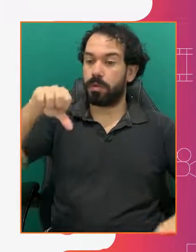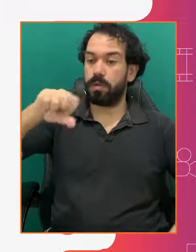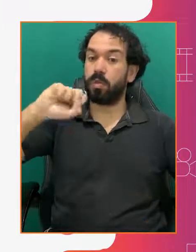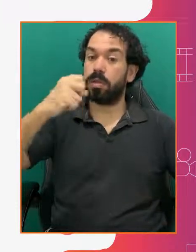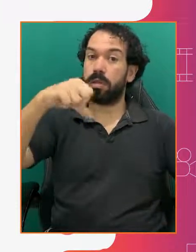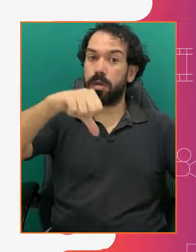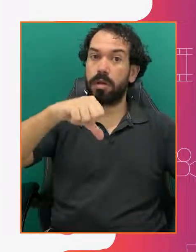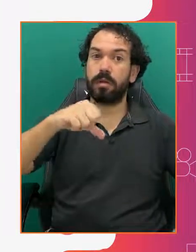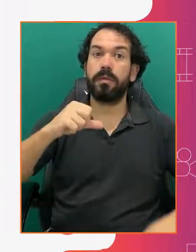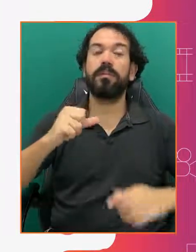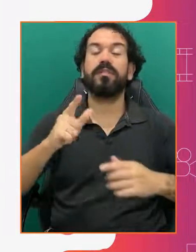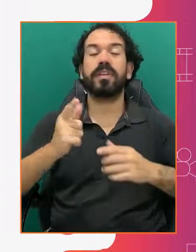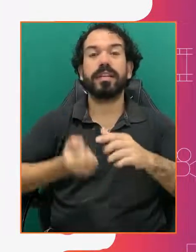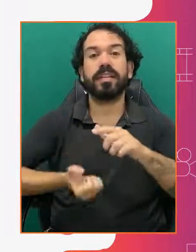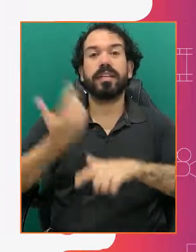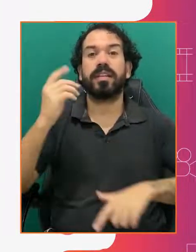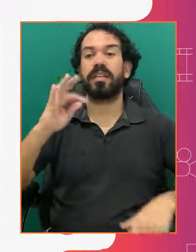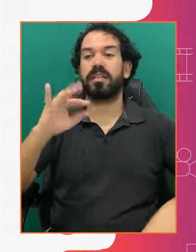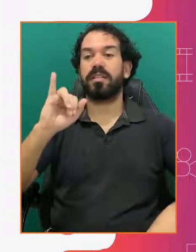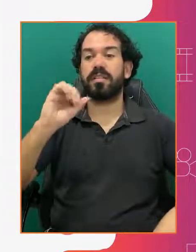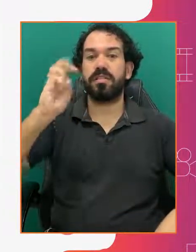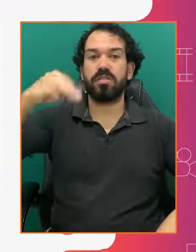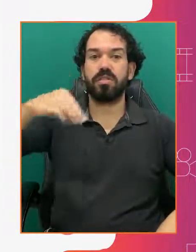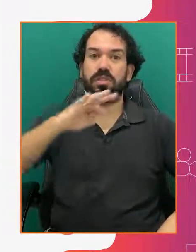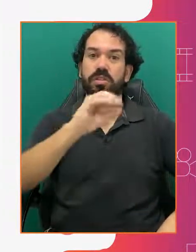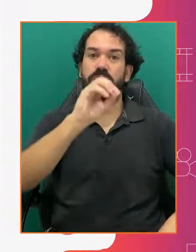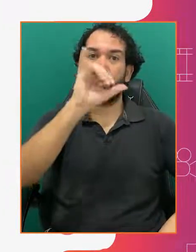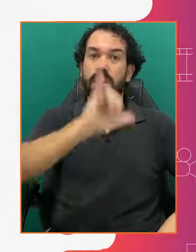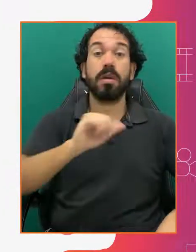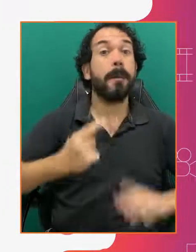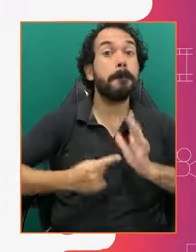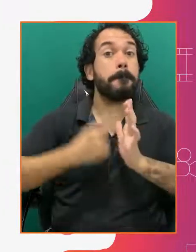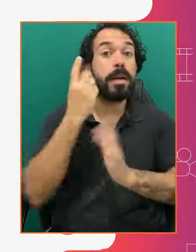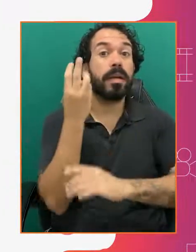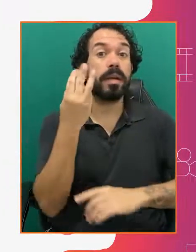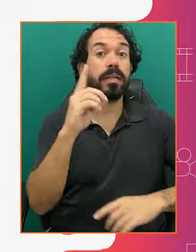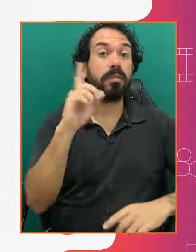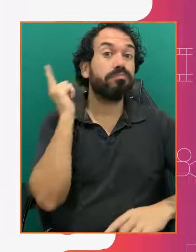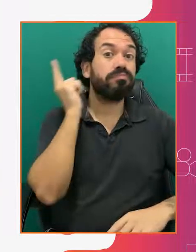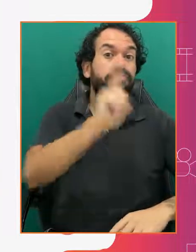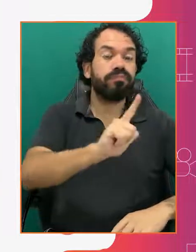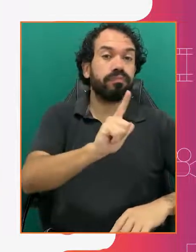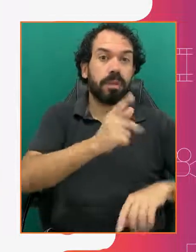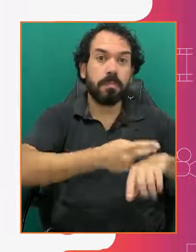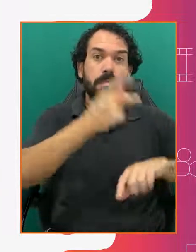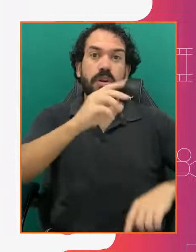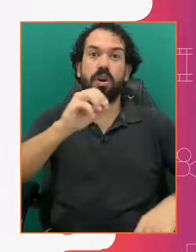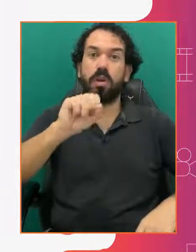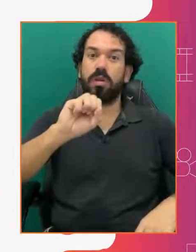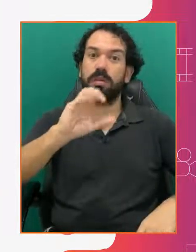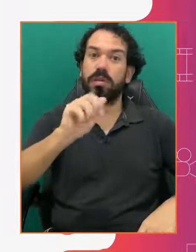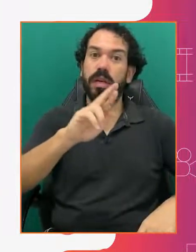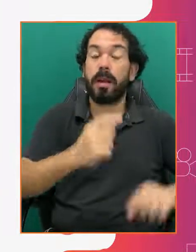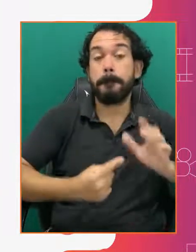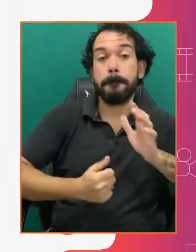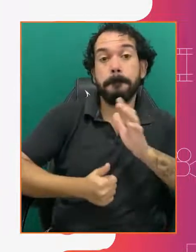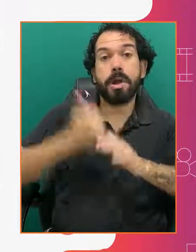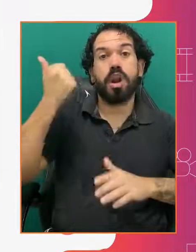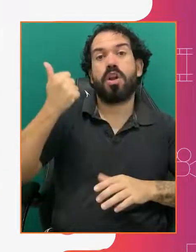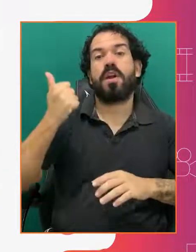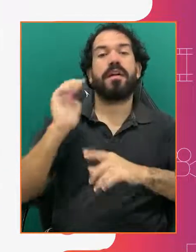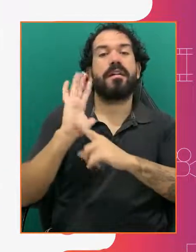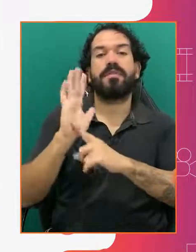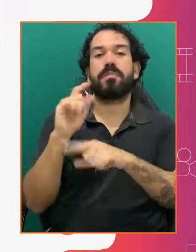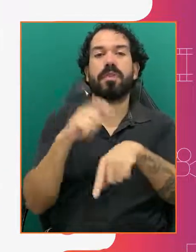eles lançam Teen Toy, o primeiro 3D a vencer o Oscar na categoria de melhor curta-metragem em